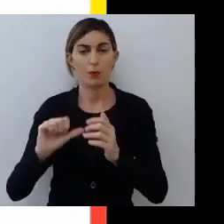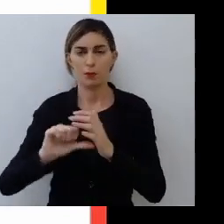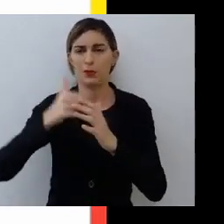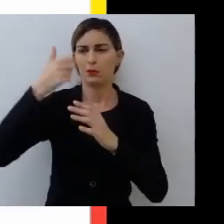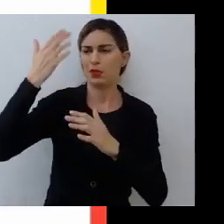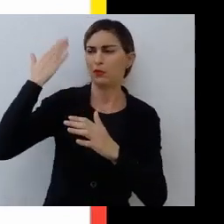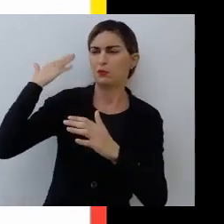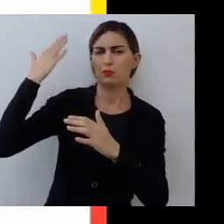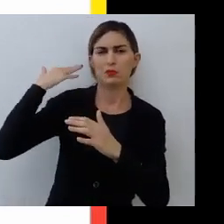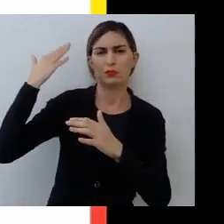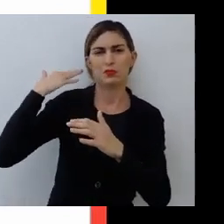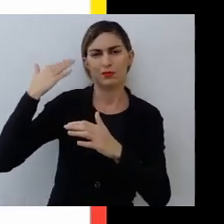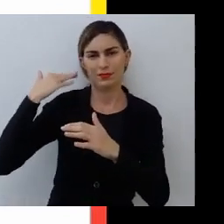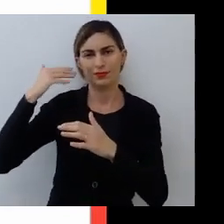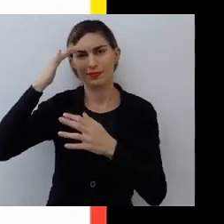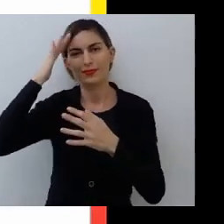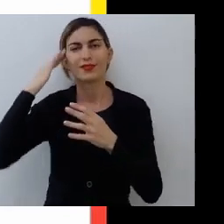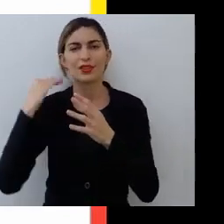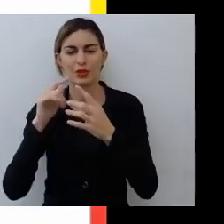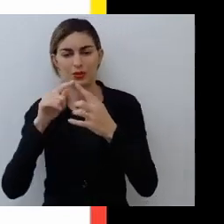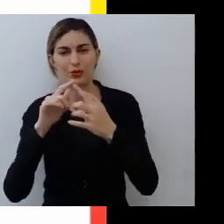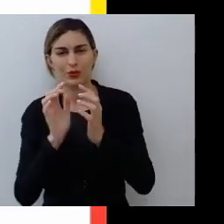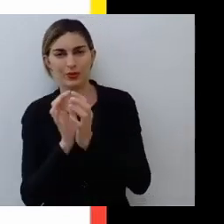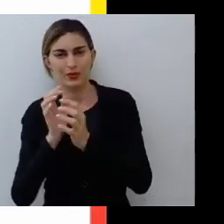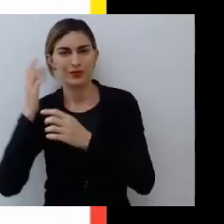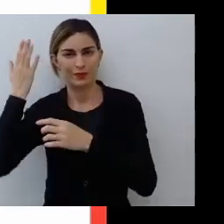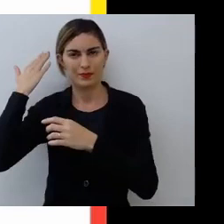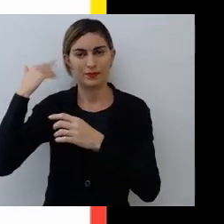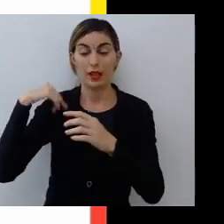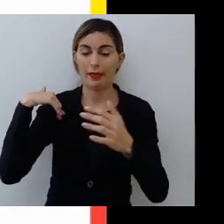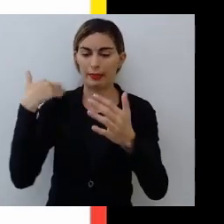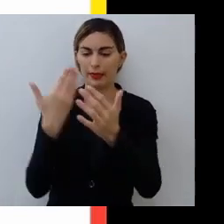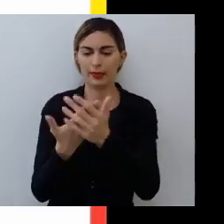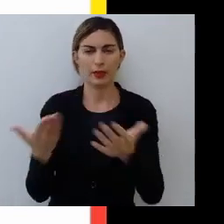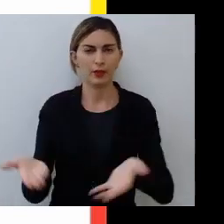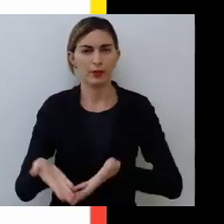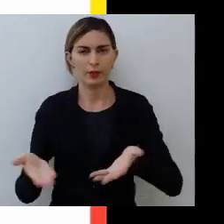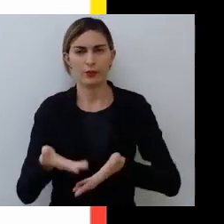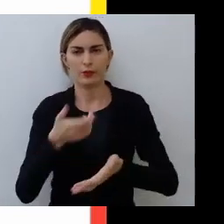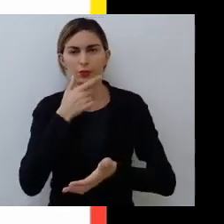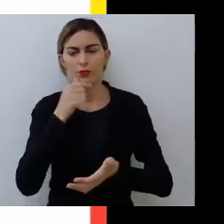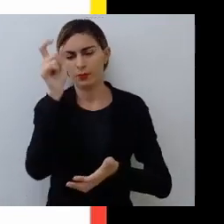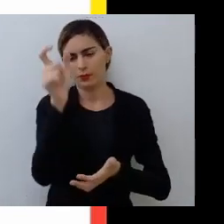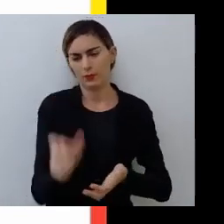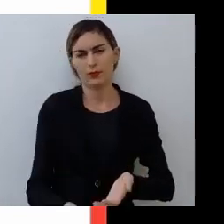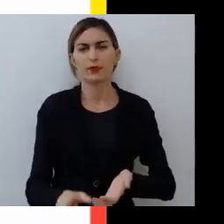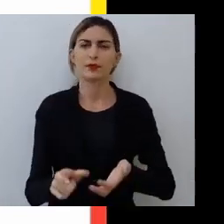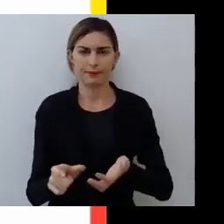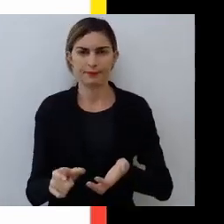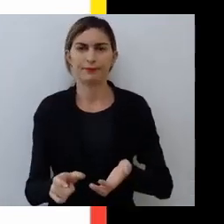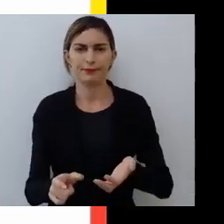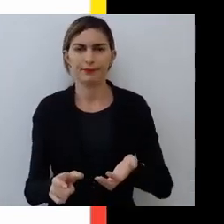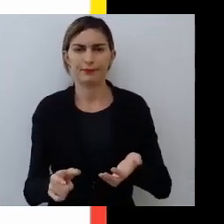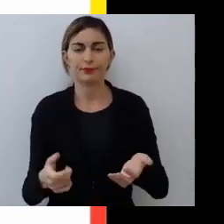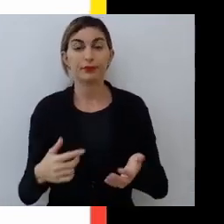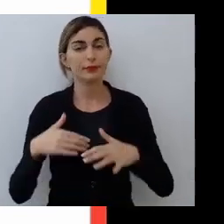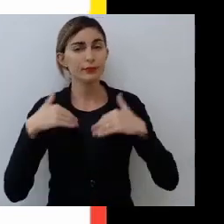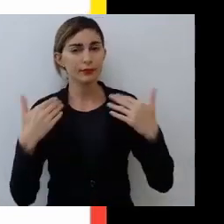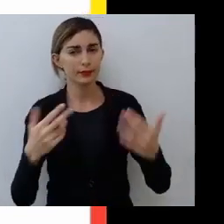hominídeos, lá do Australopithecus, até o homem atual, o Homo sapiens sapiens, tá certo?